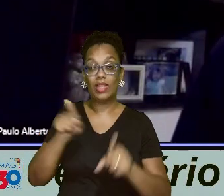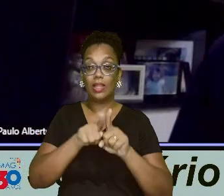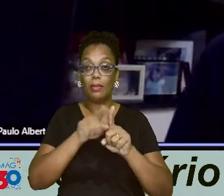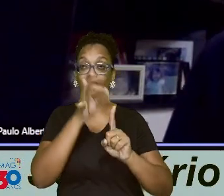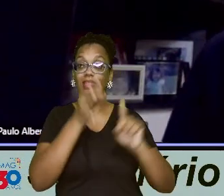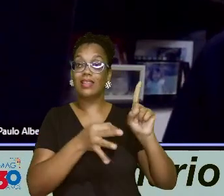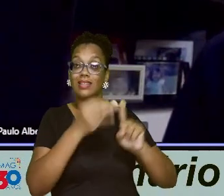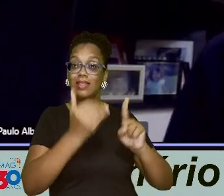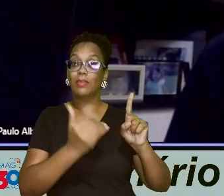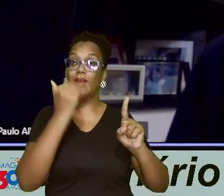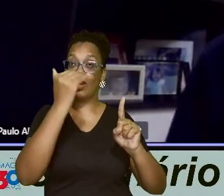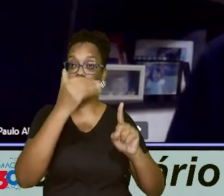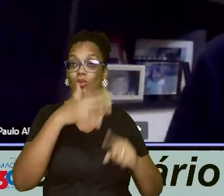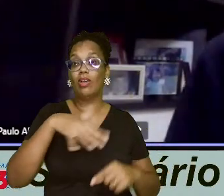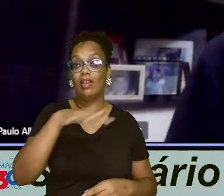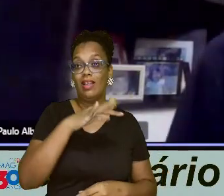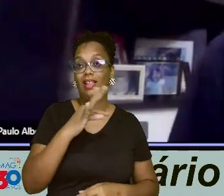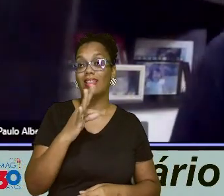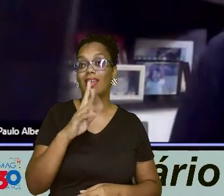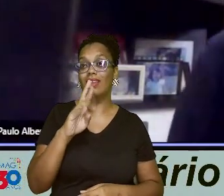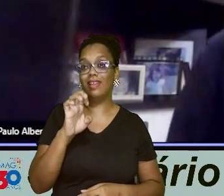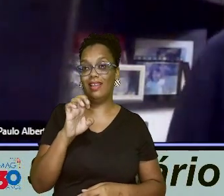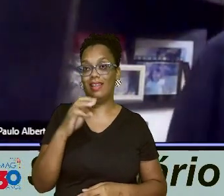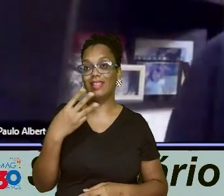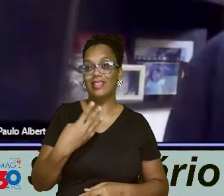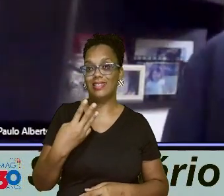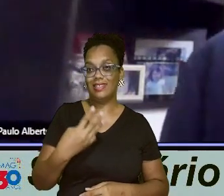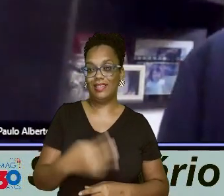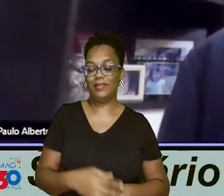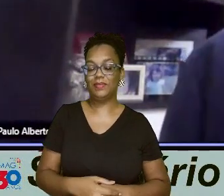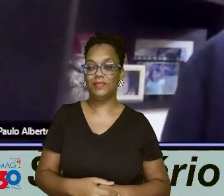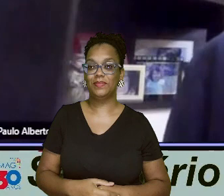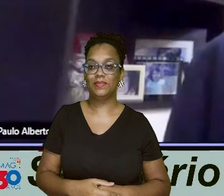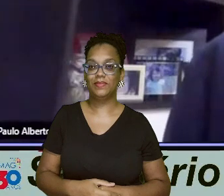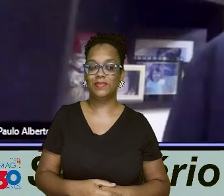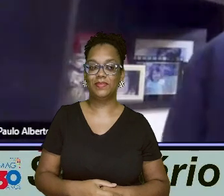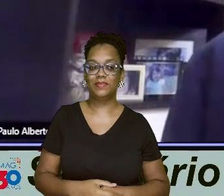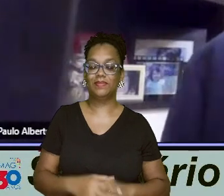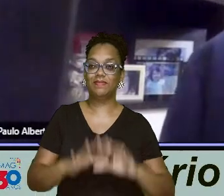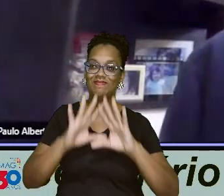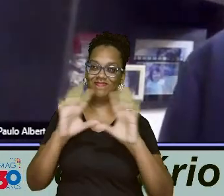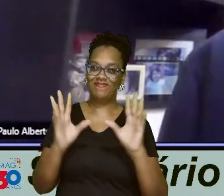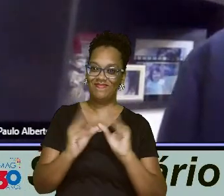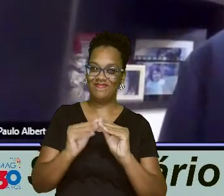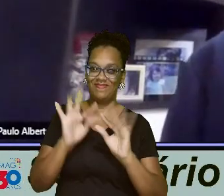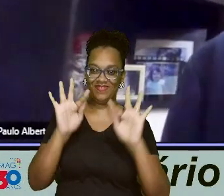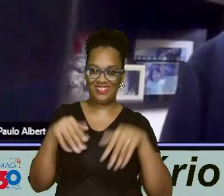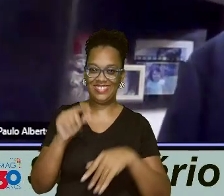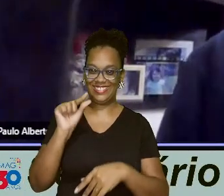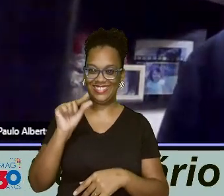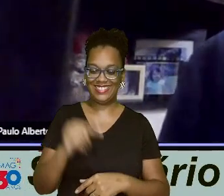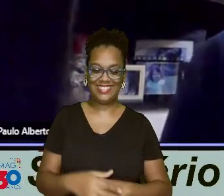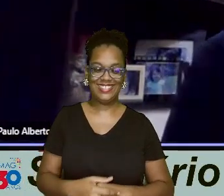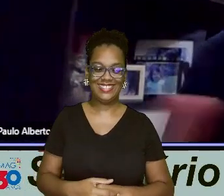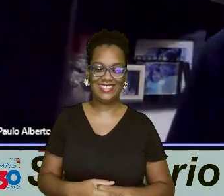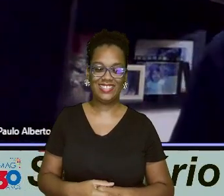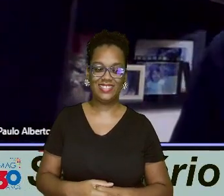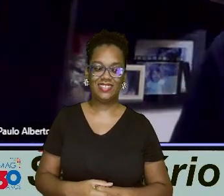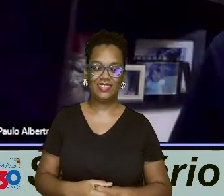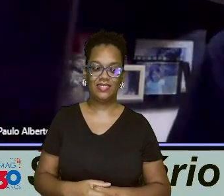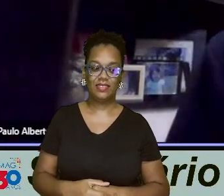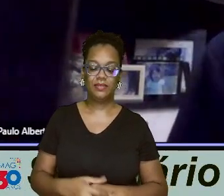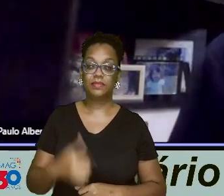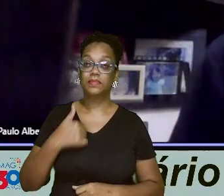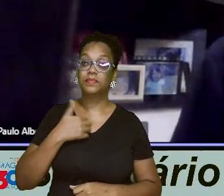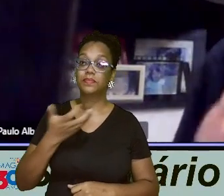aqui no âmbito do TRF da Terceira Região. Em resumo, já quase terminando, eu gostaria